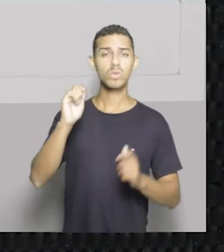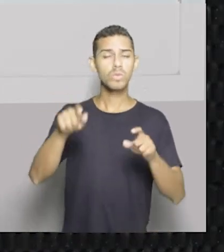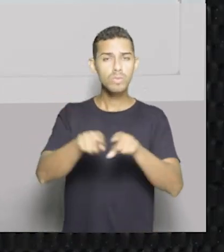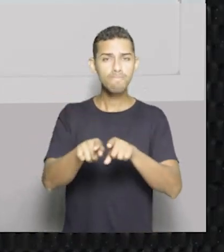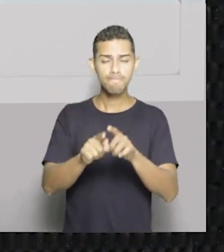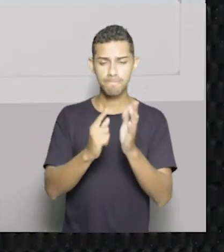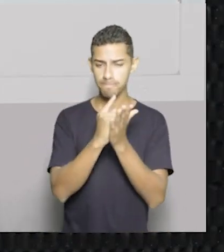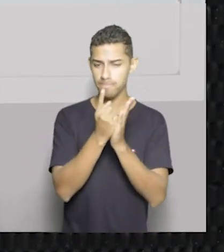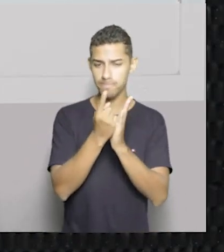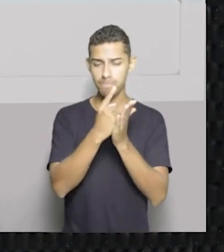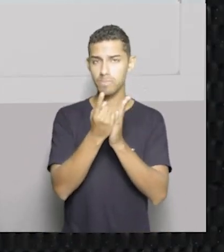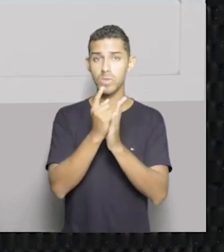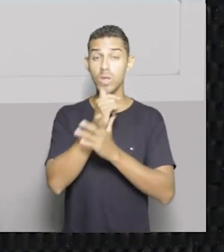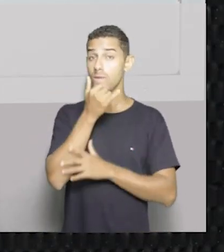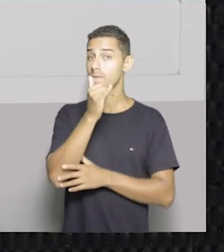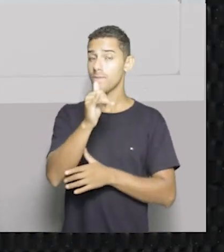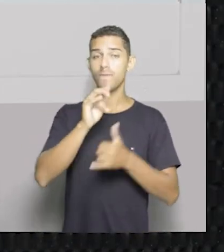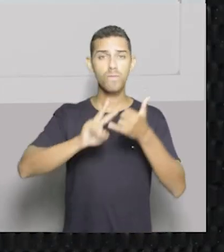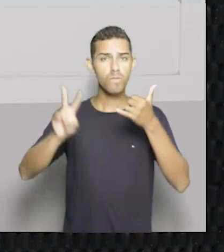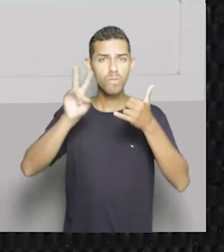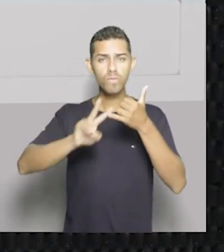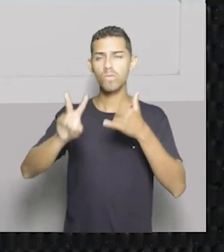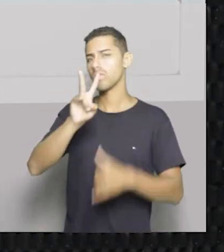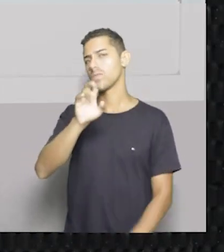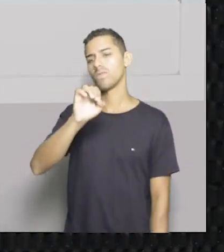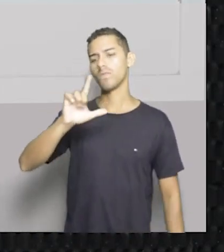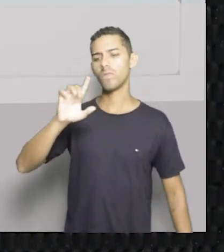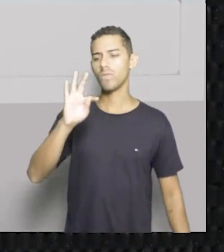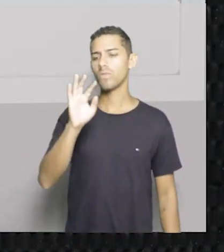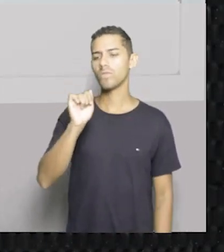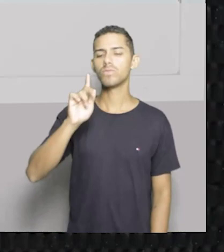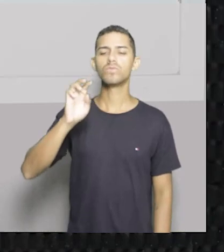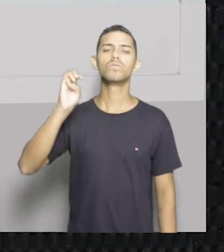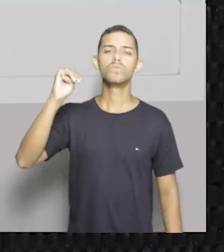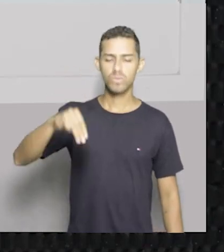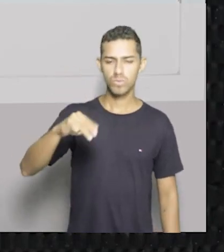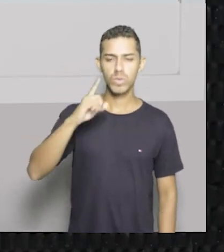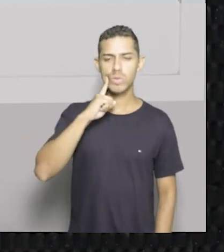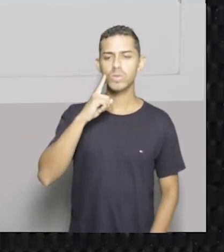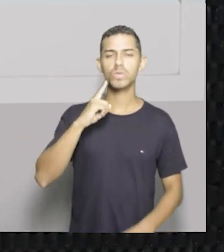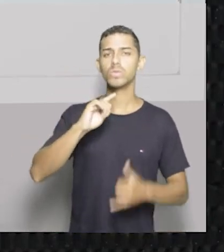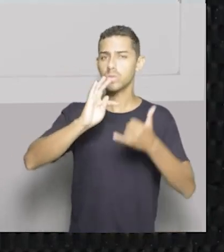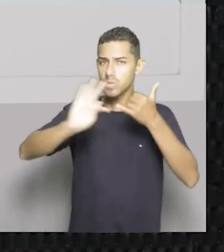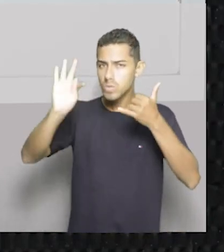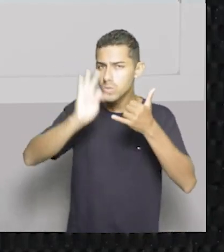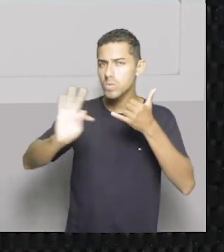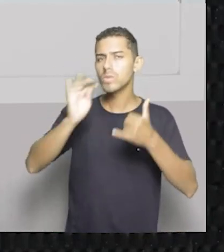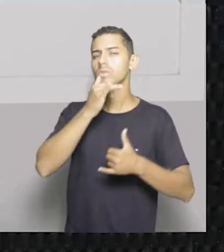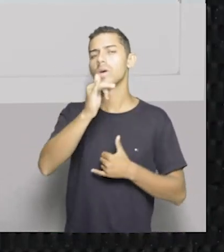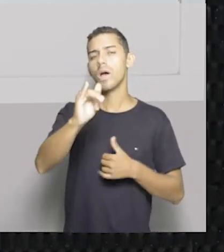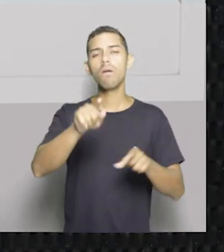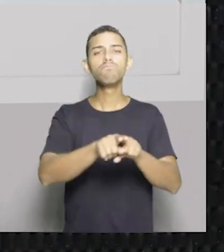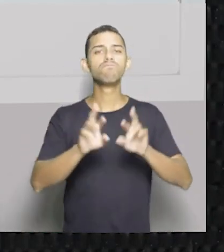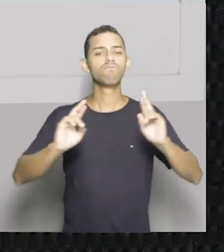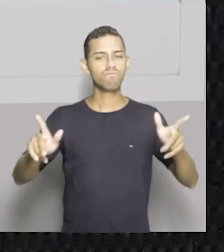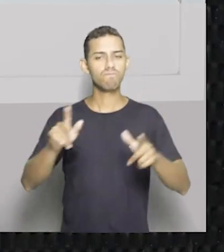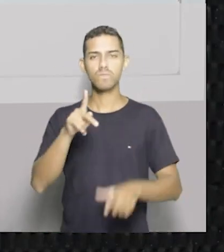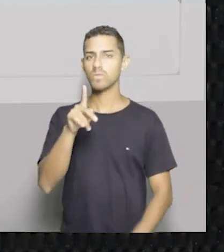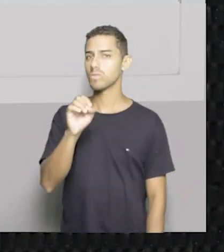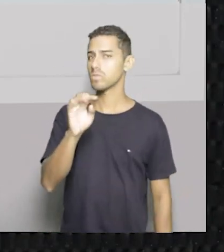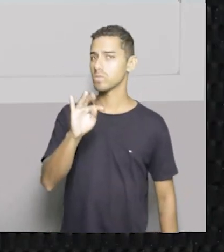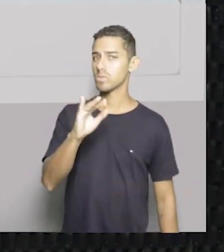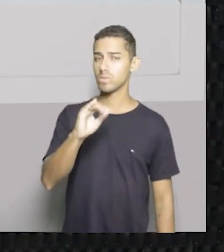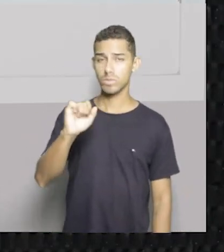para medir voltagem, como o nome já sugere, né? Tensão elétrica, diferença de